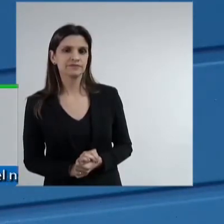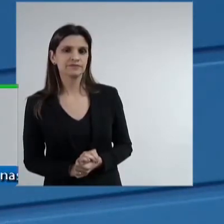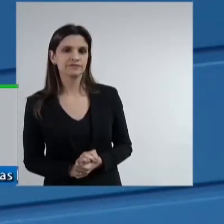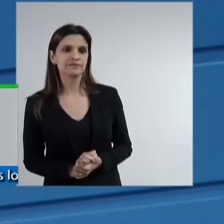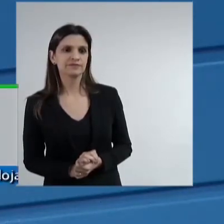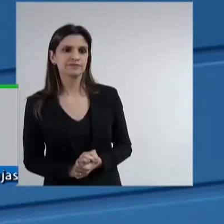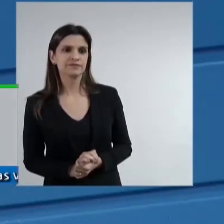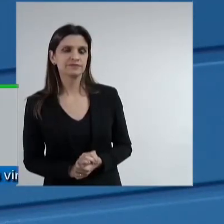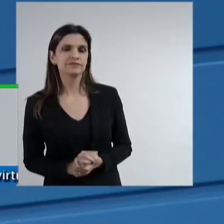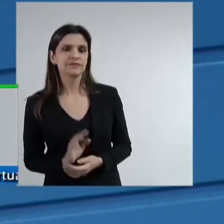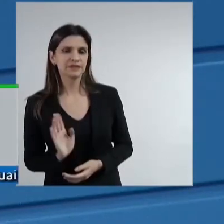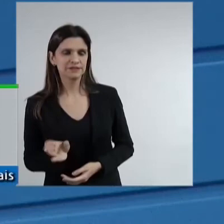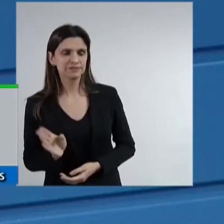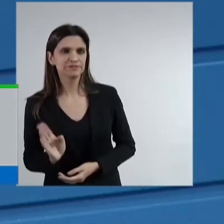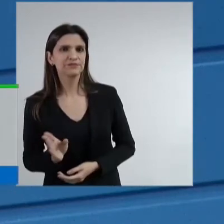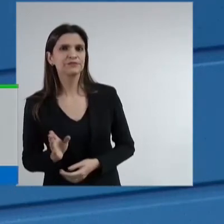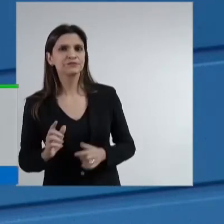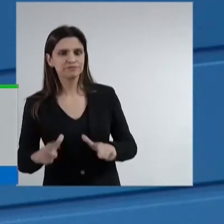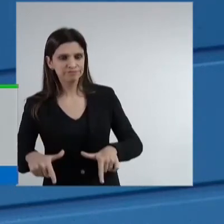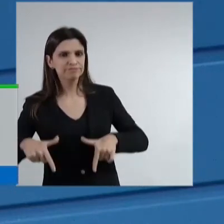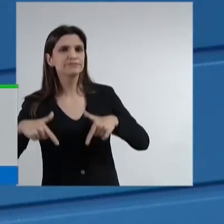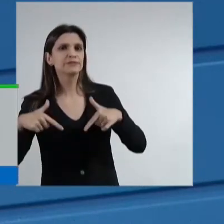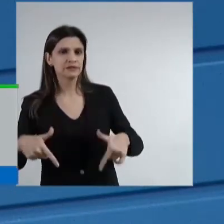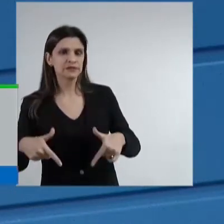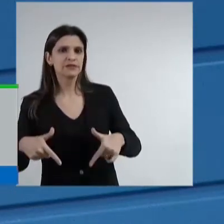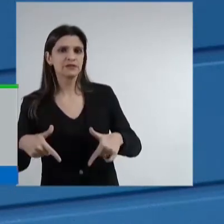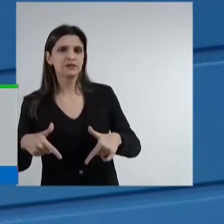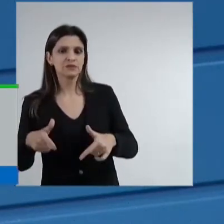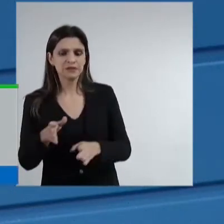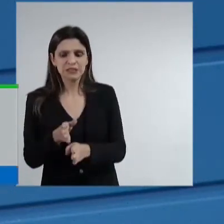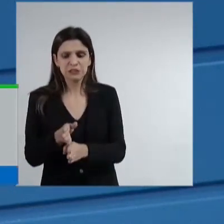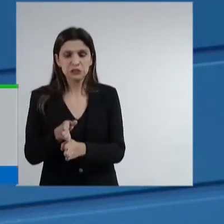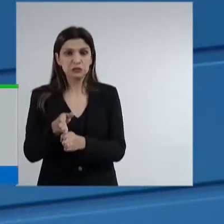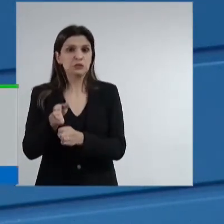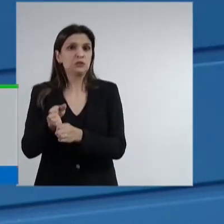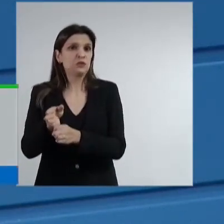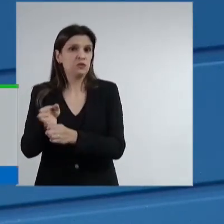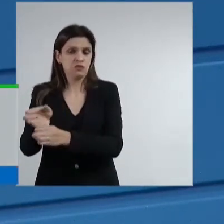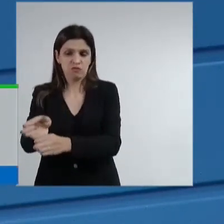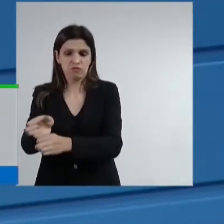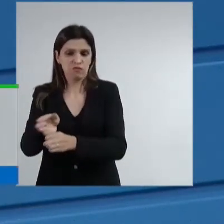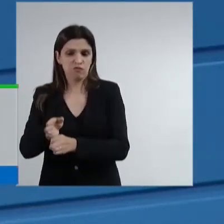uma luta para que essas nossas fronteiras fossem de fato